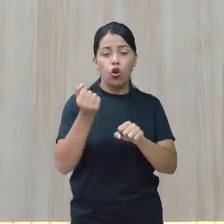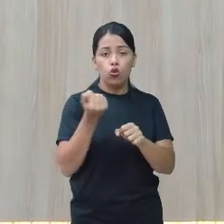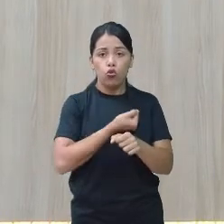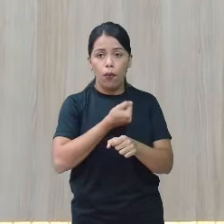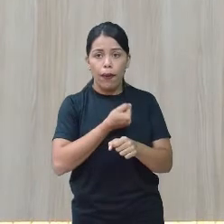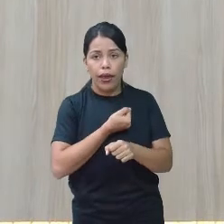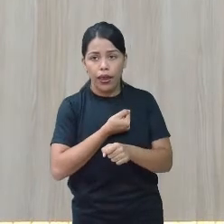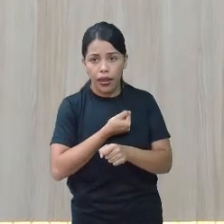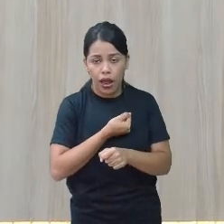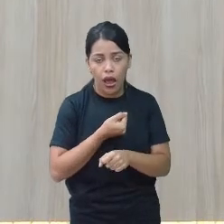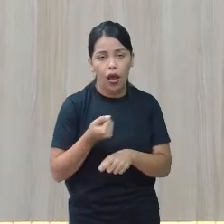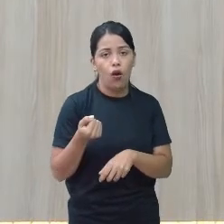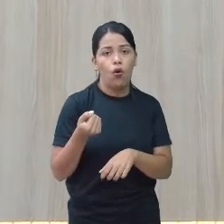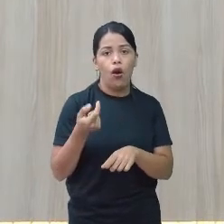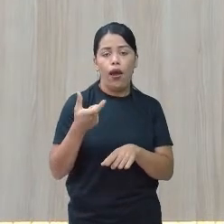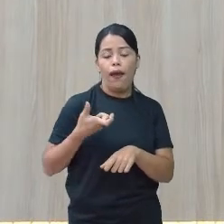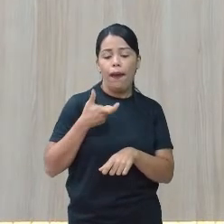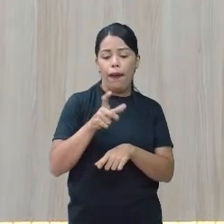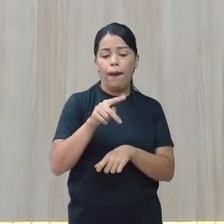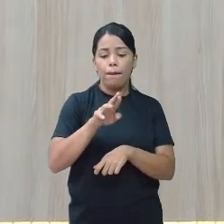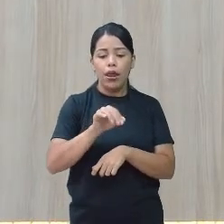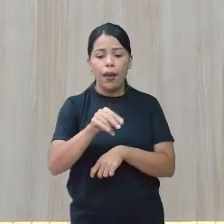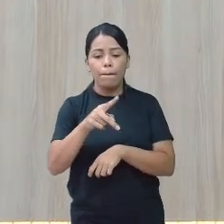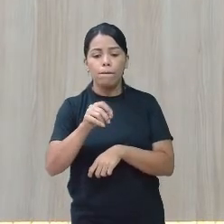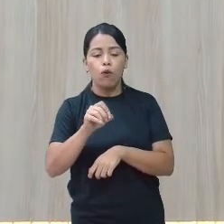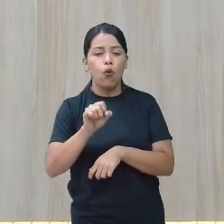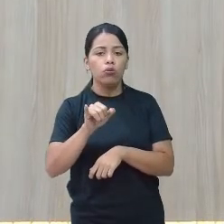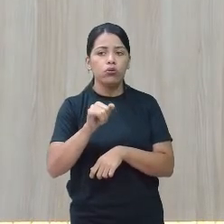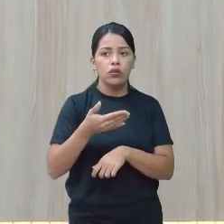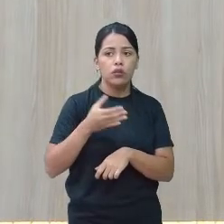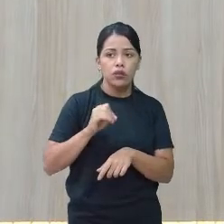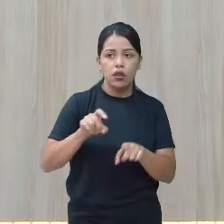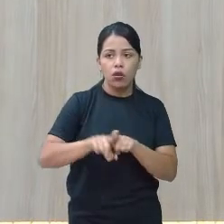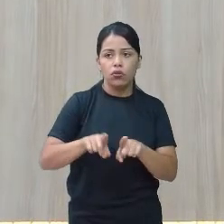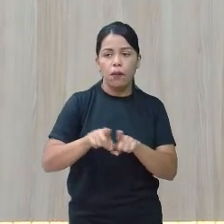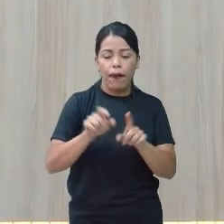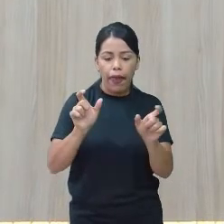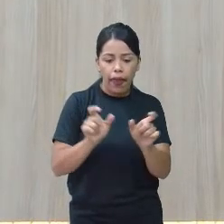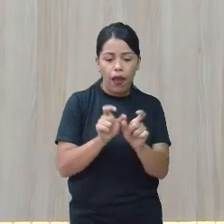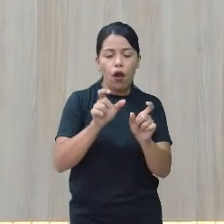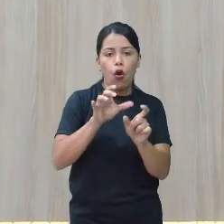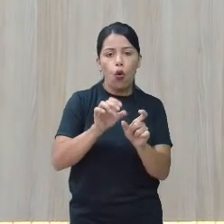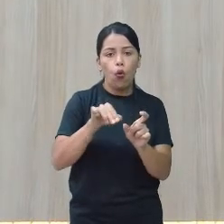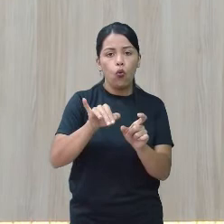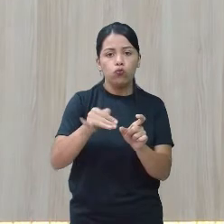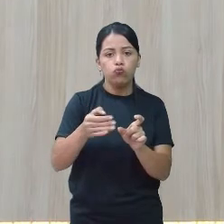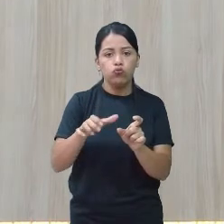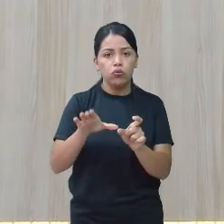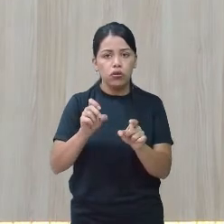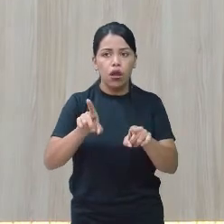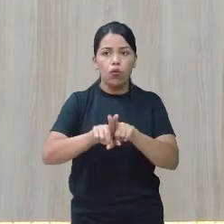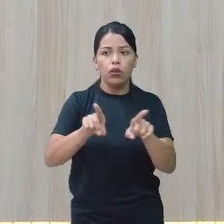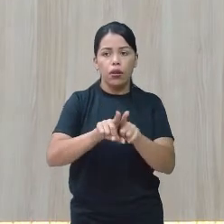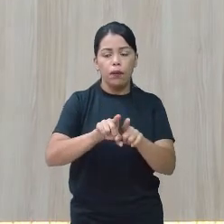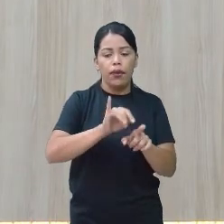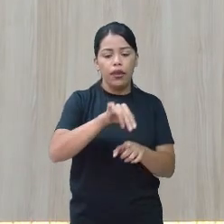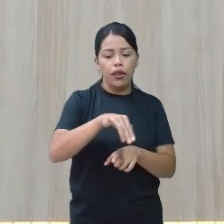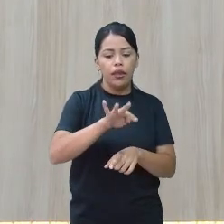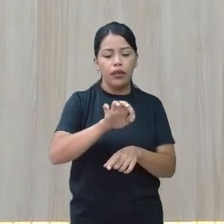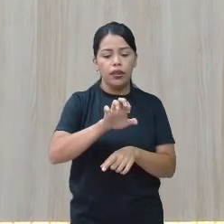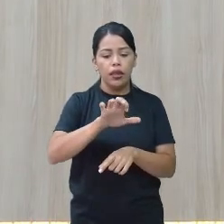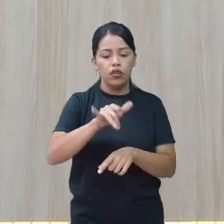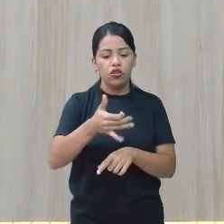interjeição. Cada um aí tem a sua expressividade e serve para uma coisa diferente dentro da frase. Então,